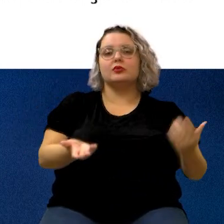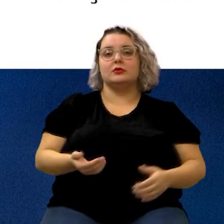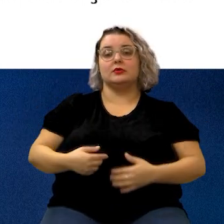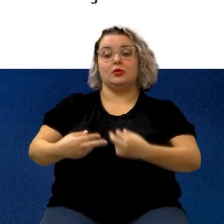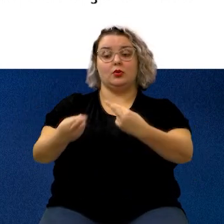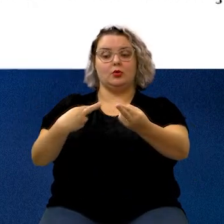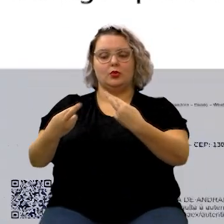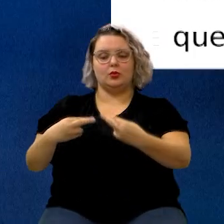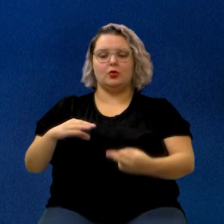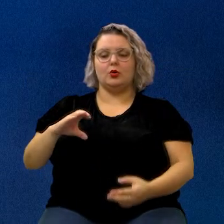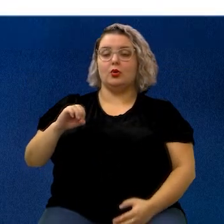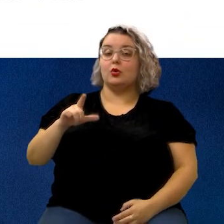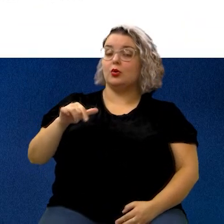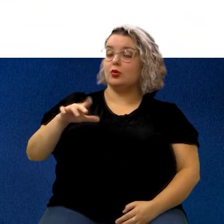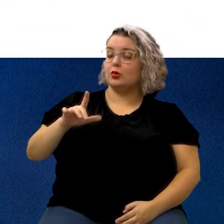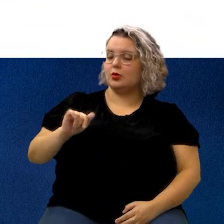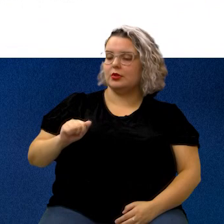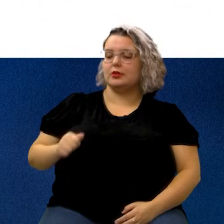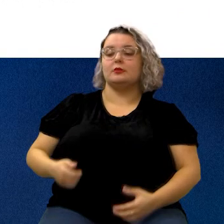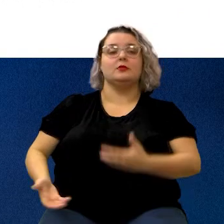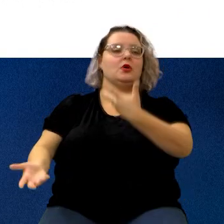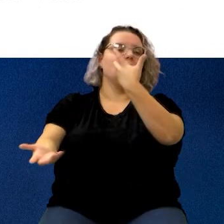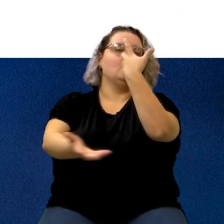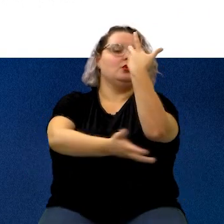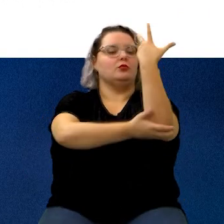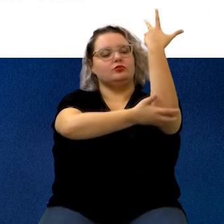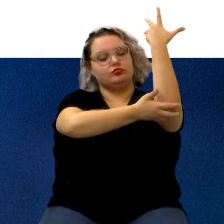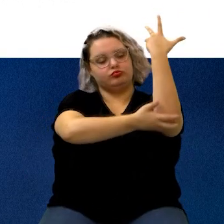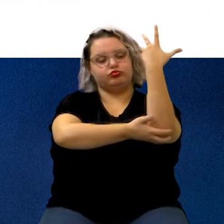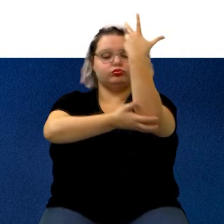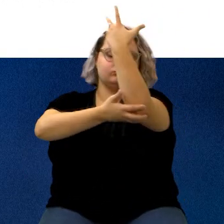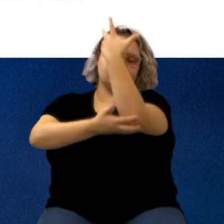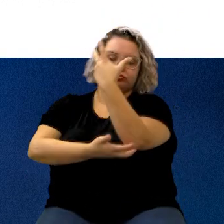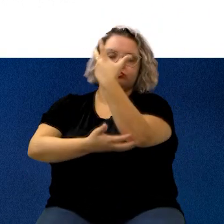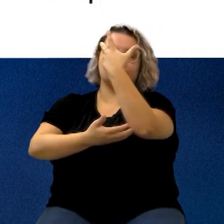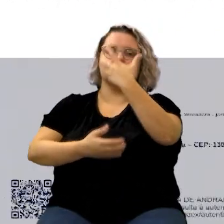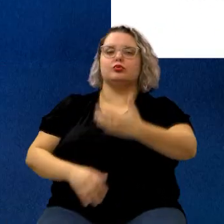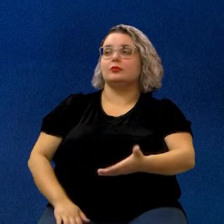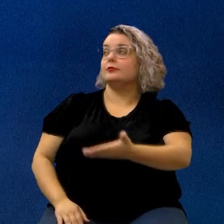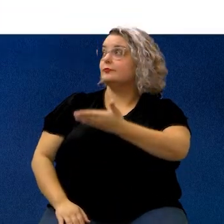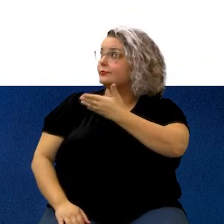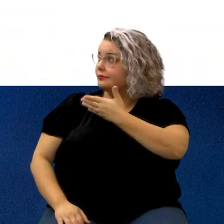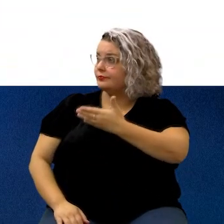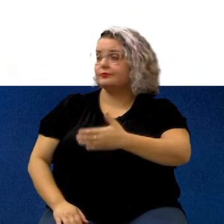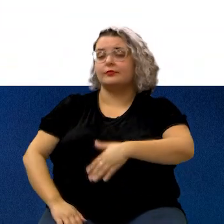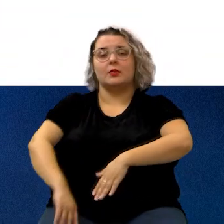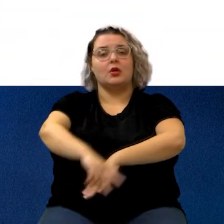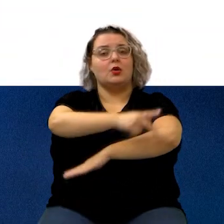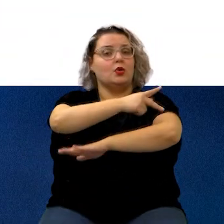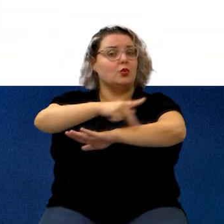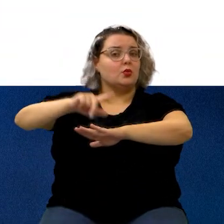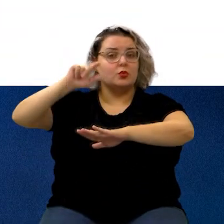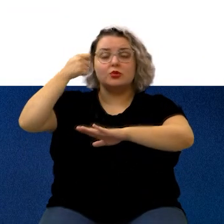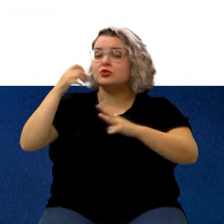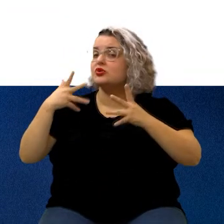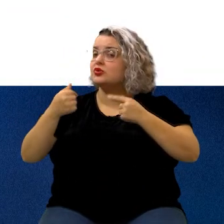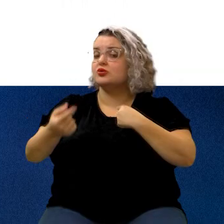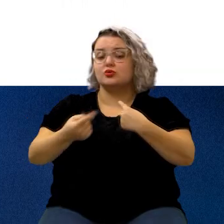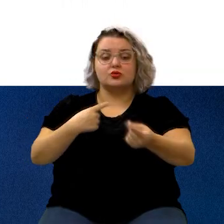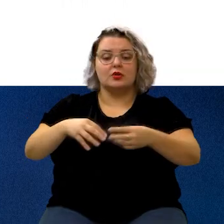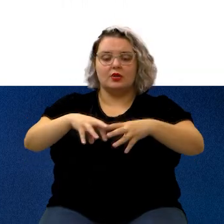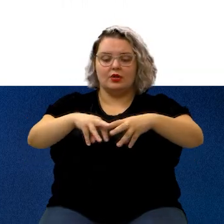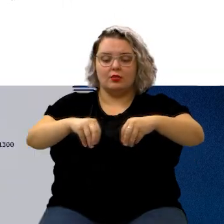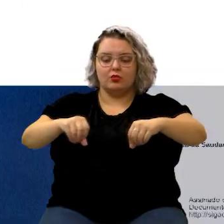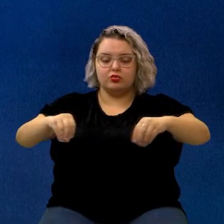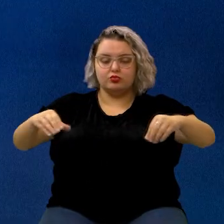estrada colônia tosan extração de árvore localizada na Rua Antônio Morato de Carvalho asfaltamento de todas as vias de terra